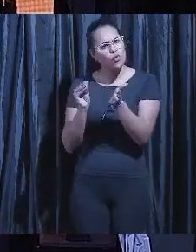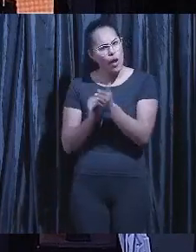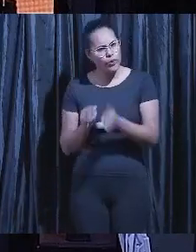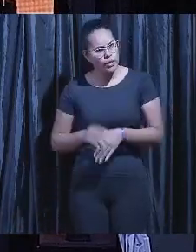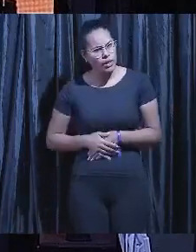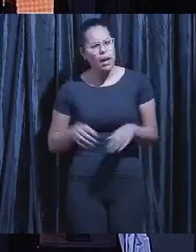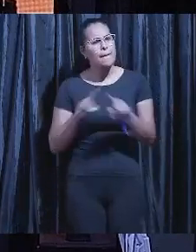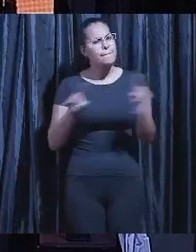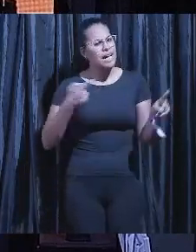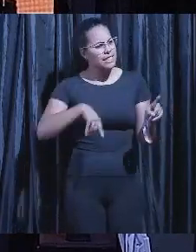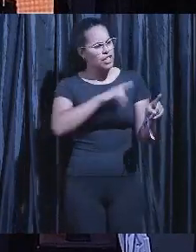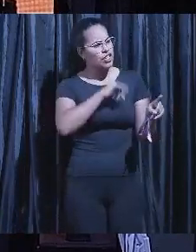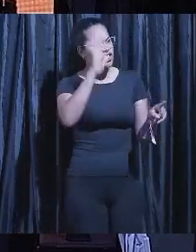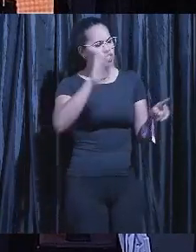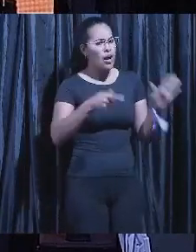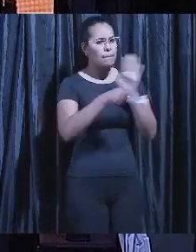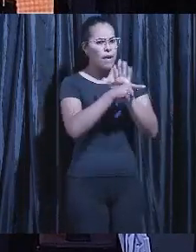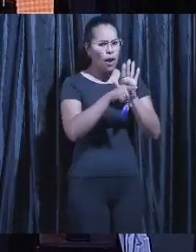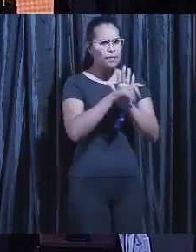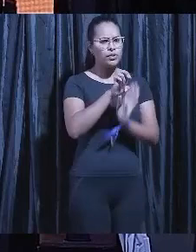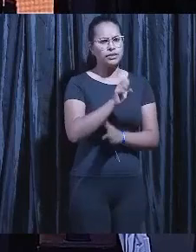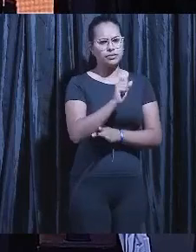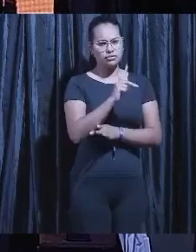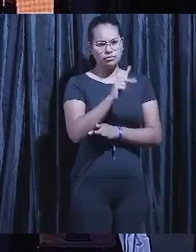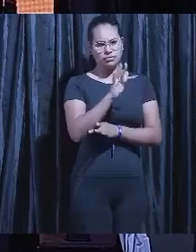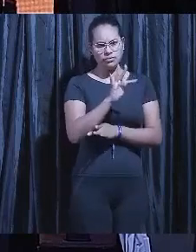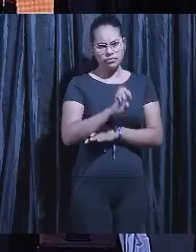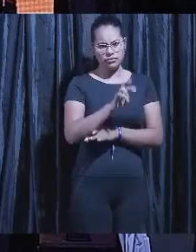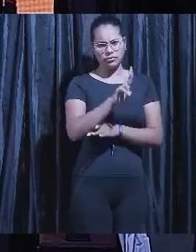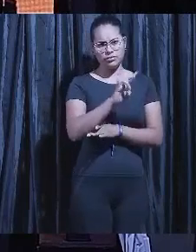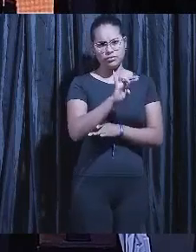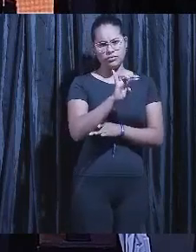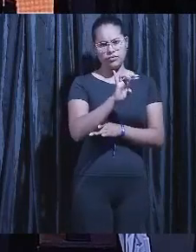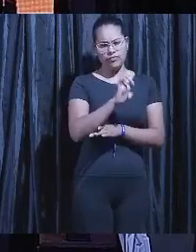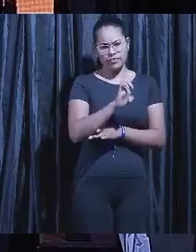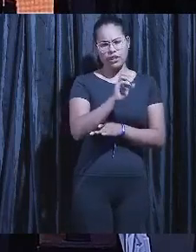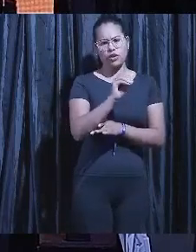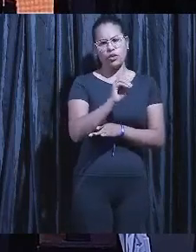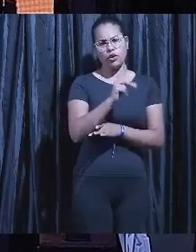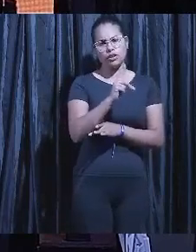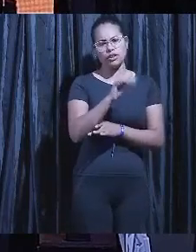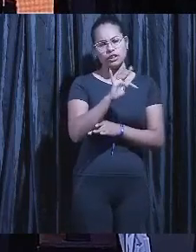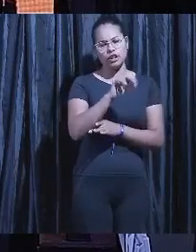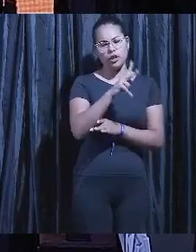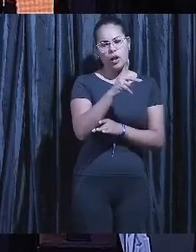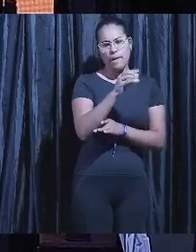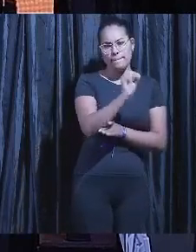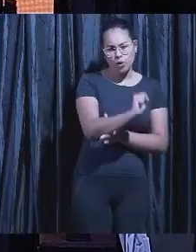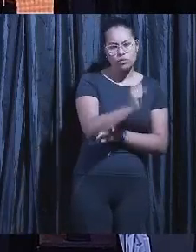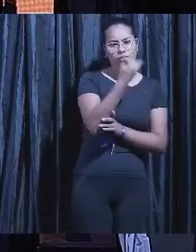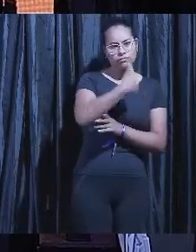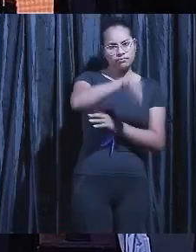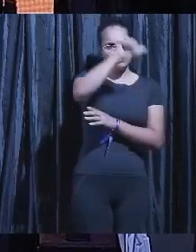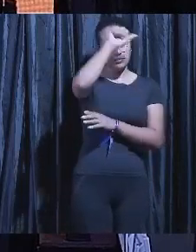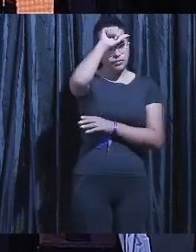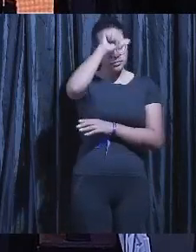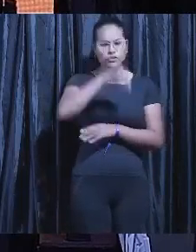conhece, que a gente já falou aqui, que estão ligados a esses territórios, também trabalham a favor da desinformação?